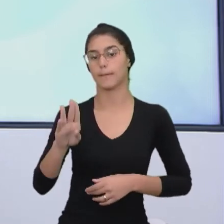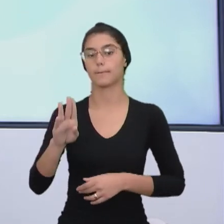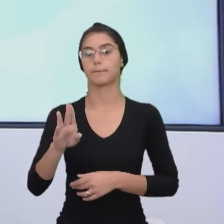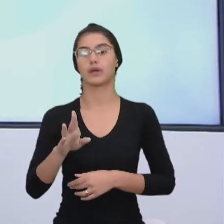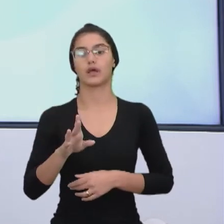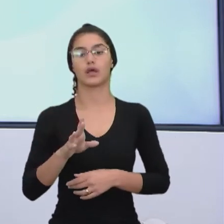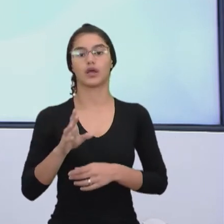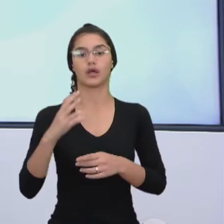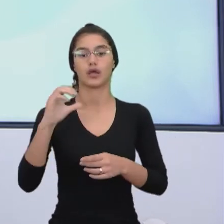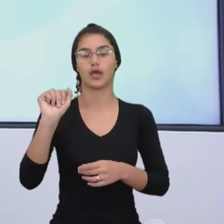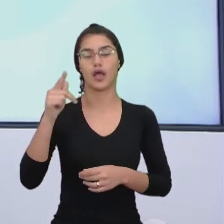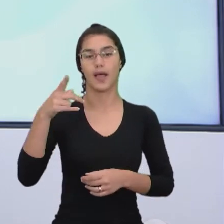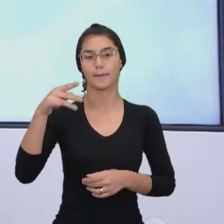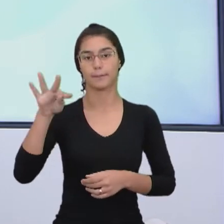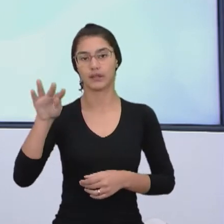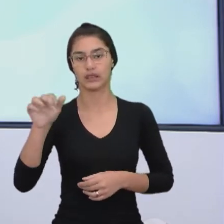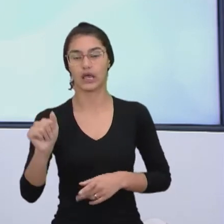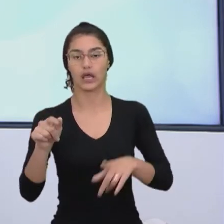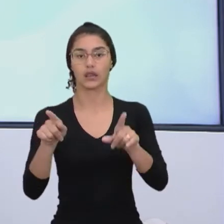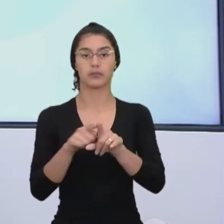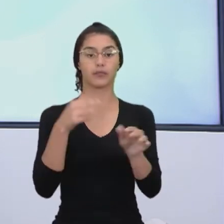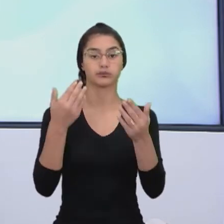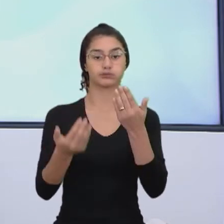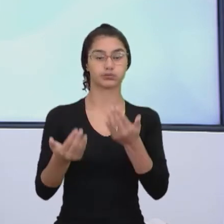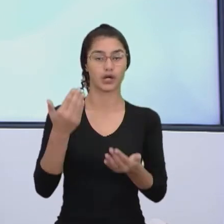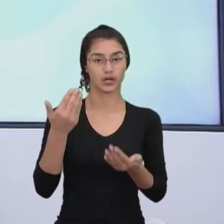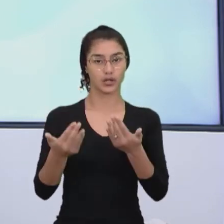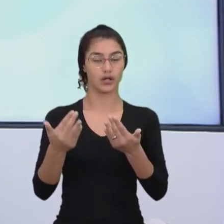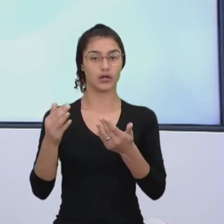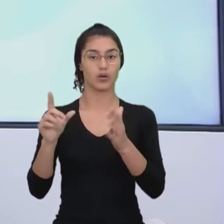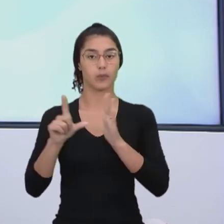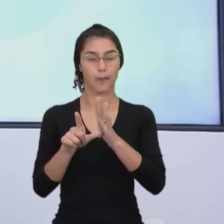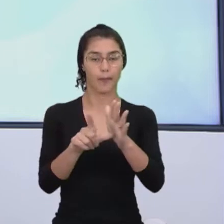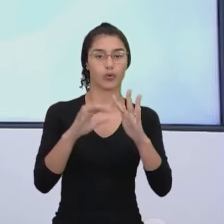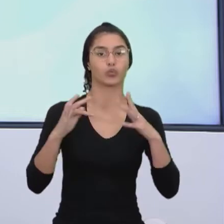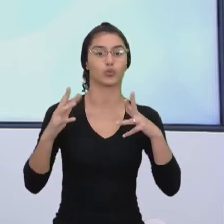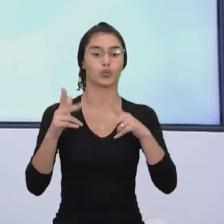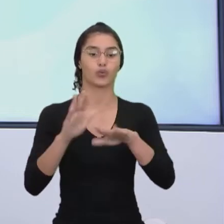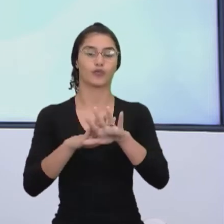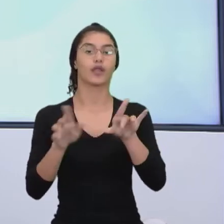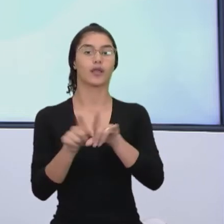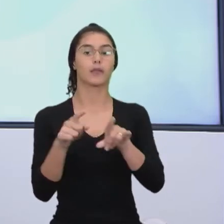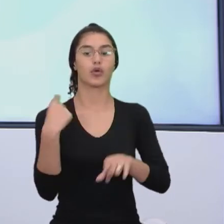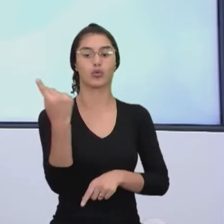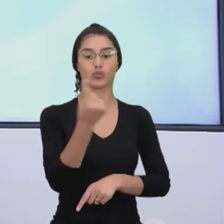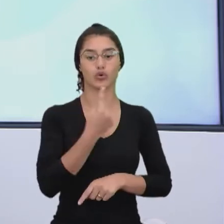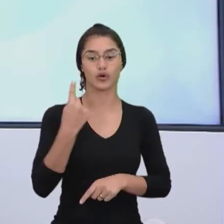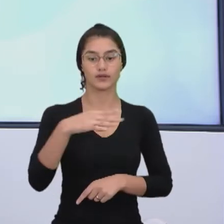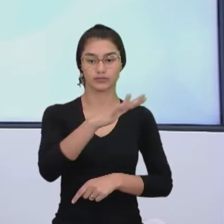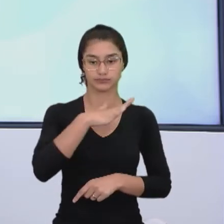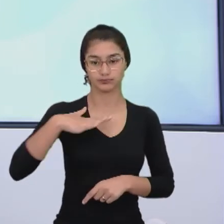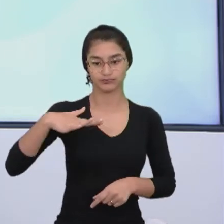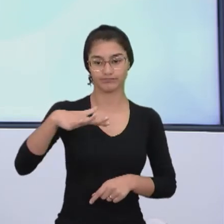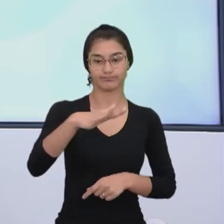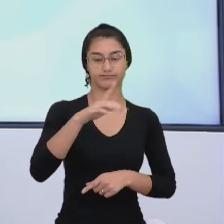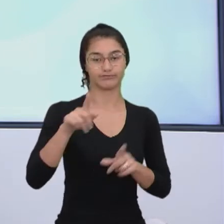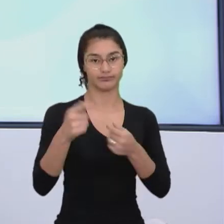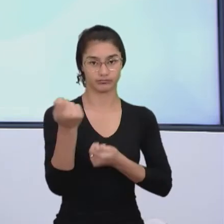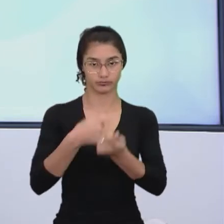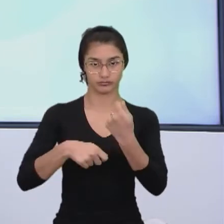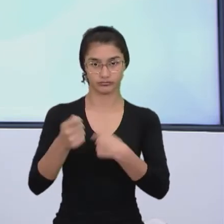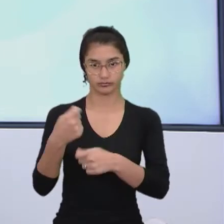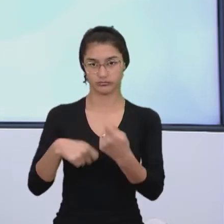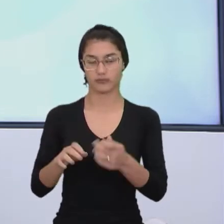per capita, né, sobre a questão aí da balança comercial, tudo isso aí faz parte aí da nossa dimensão